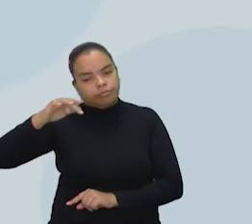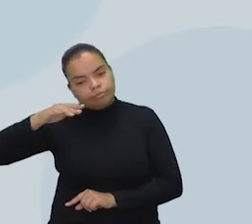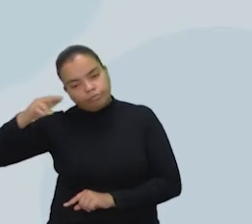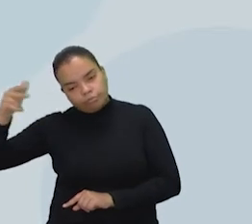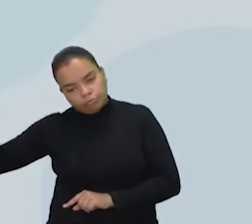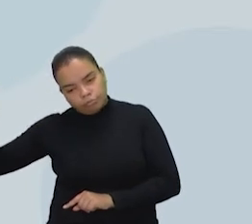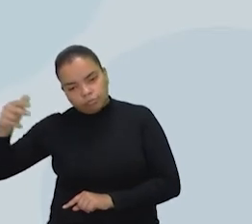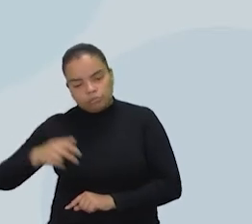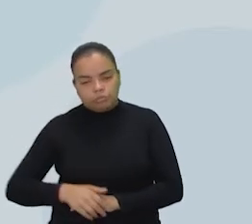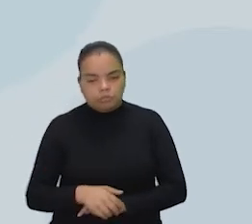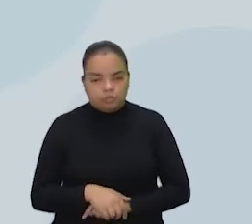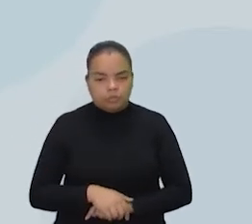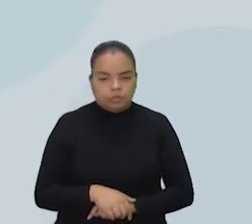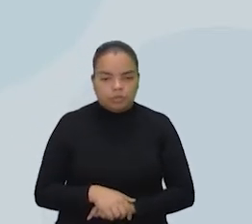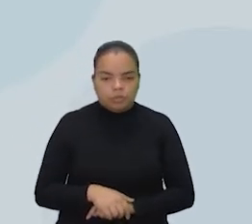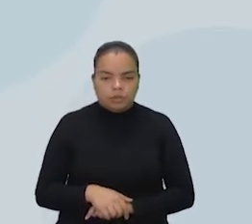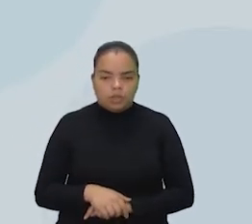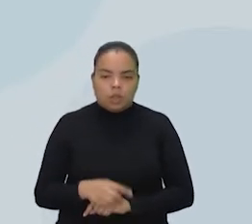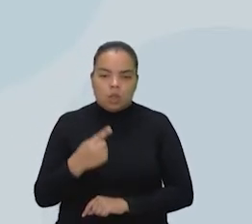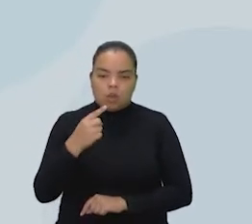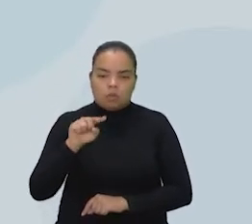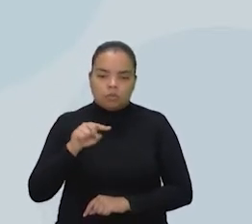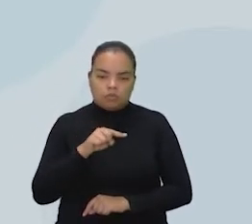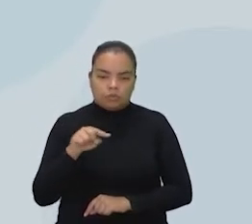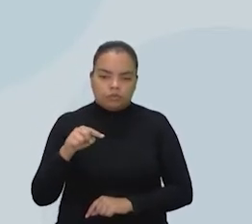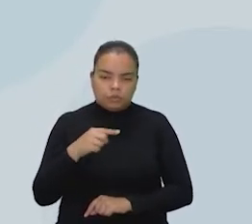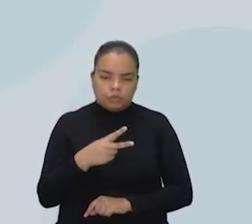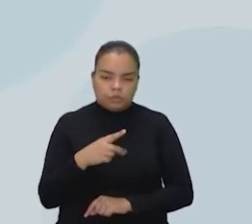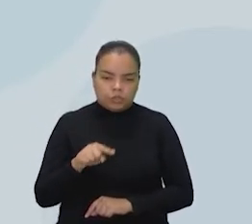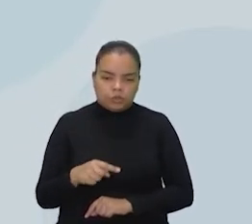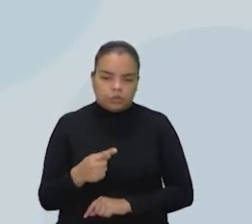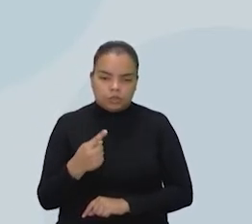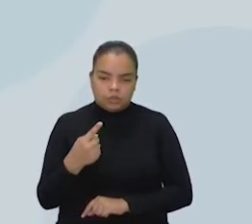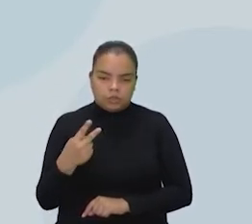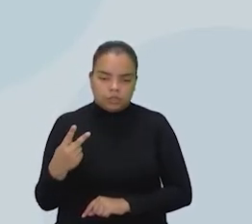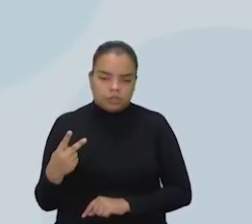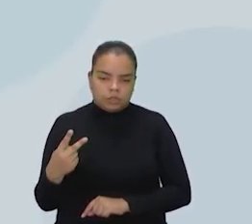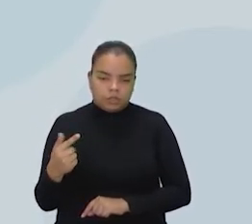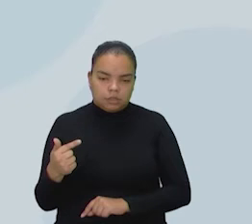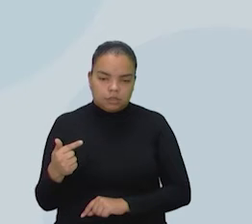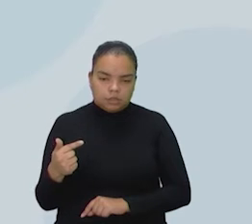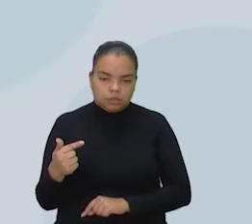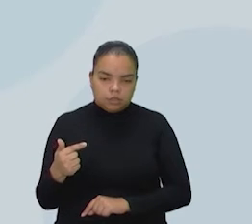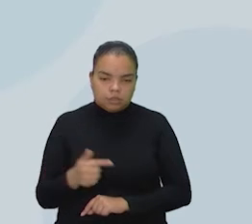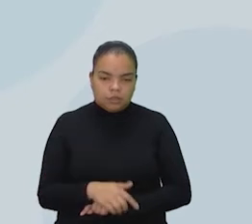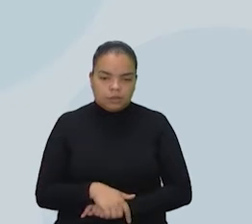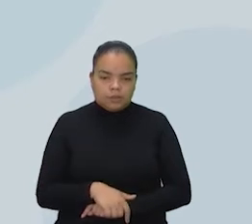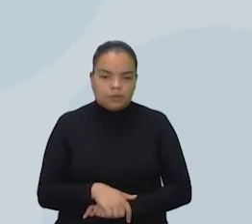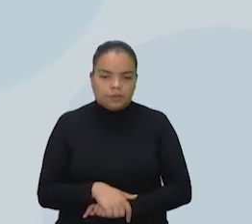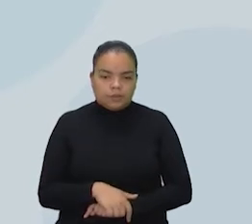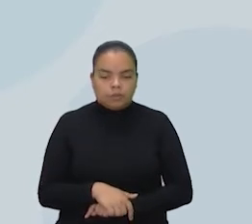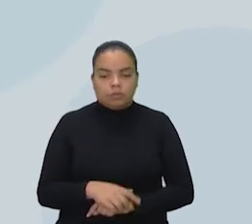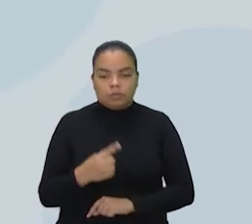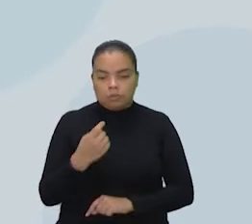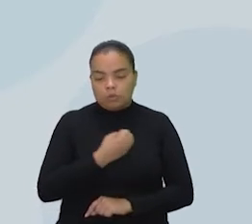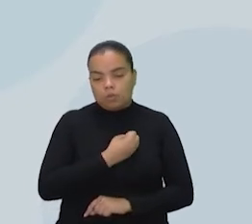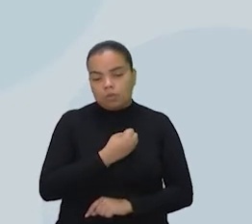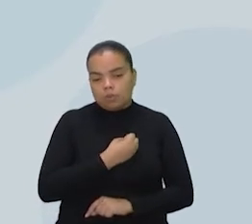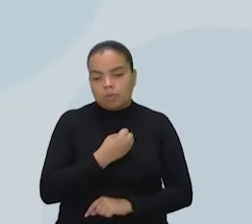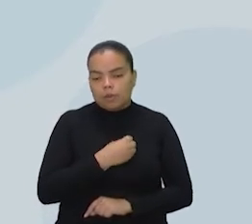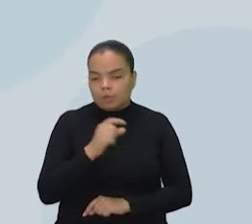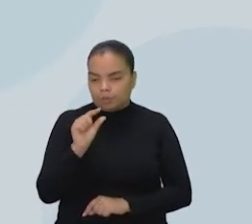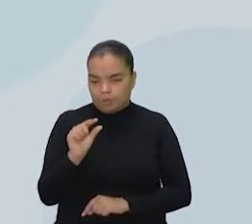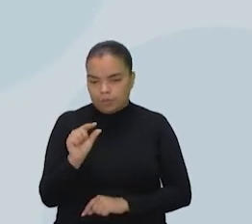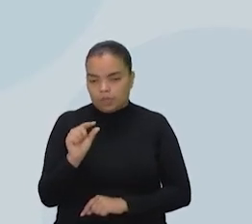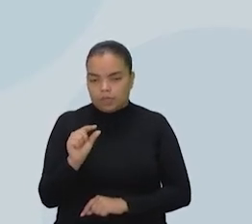expoente é negativo, vai dar 1 dividido por 2,17. Então, isso também é um número pequeno aí, entre 0 e 1,